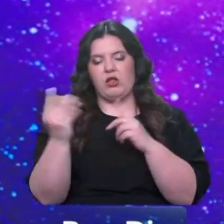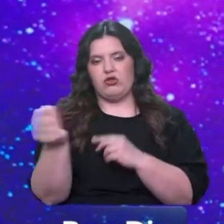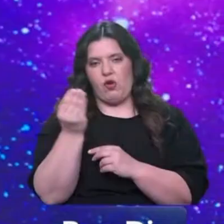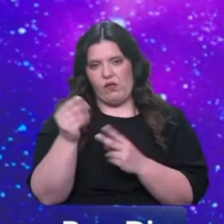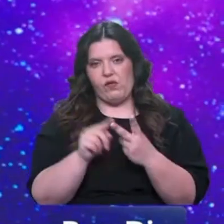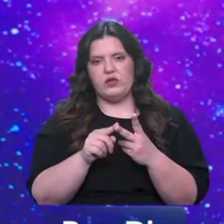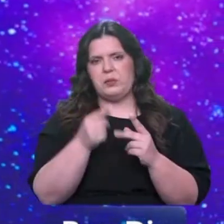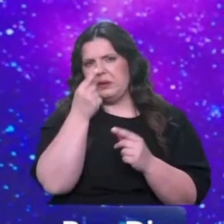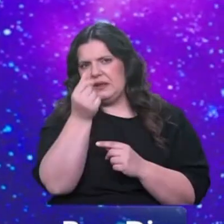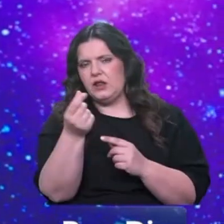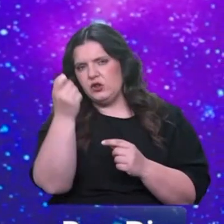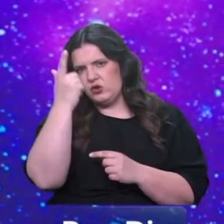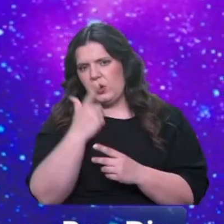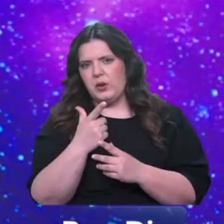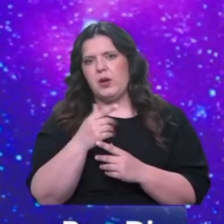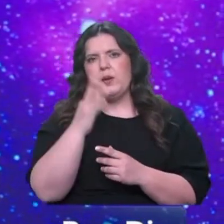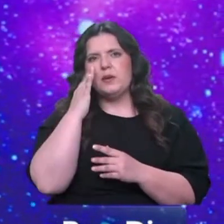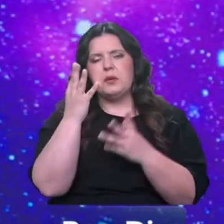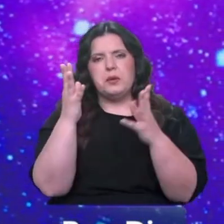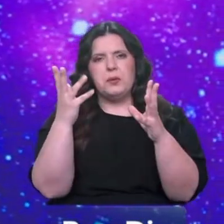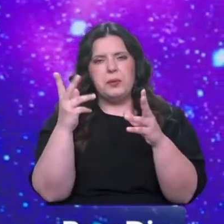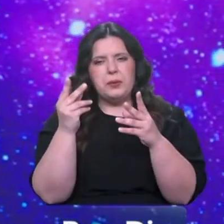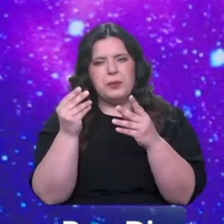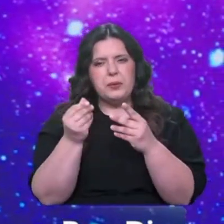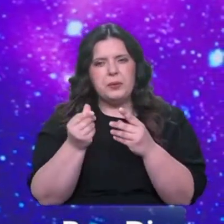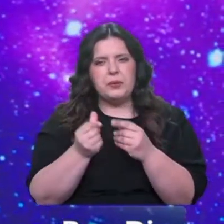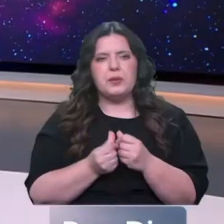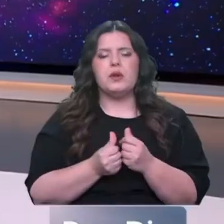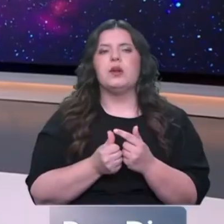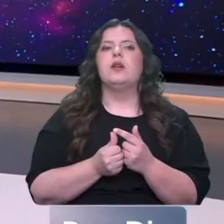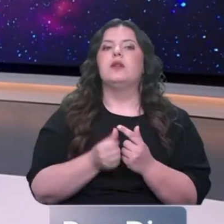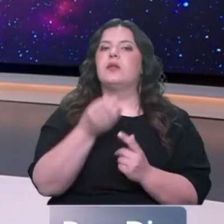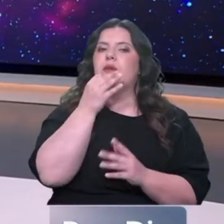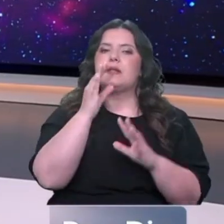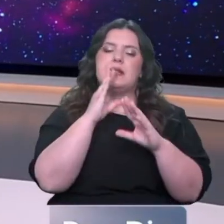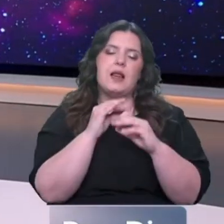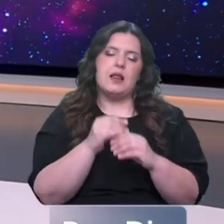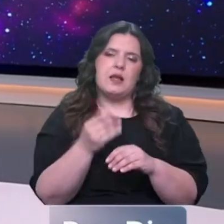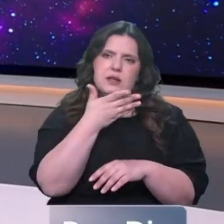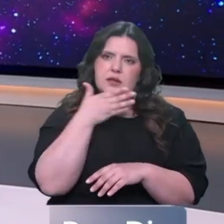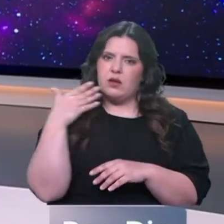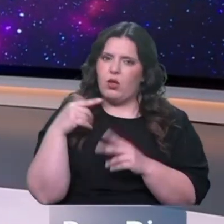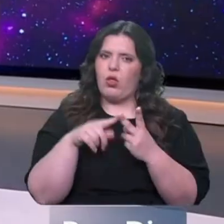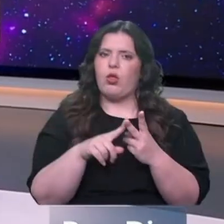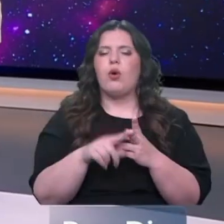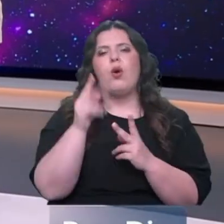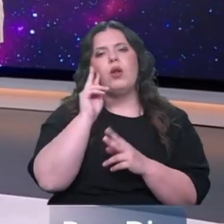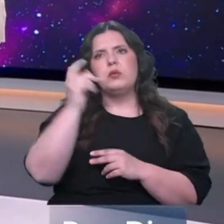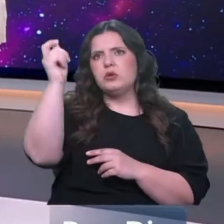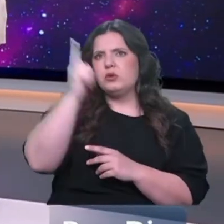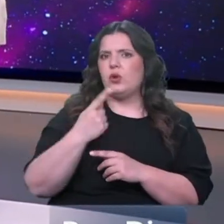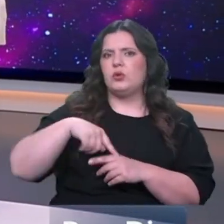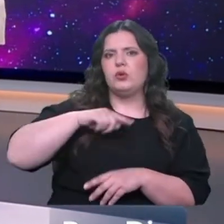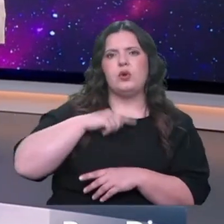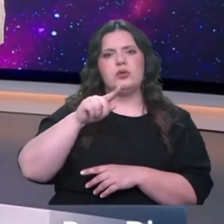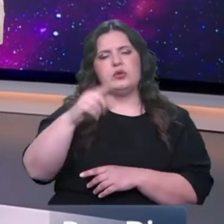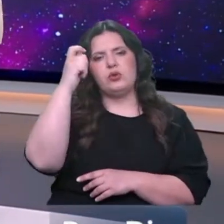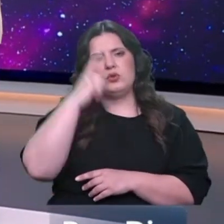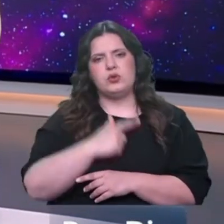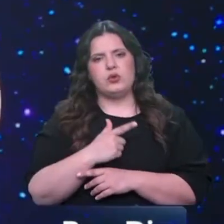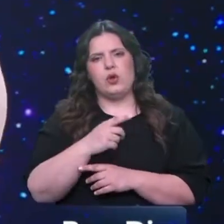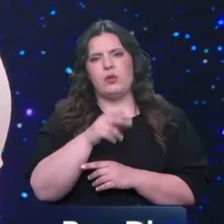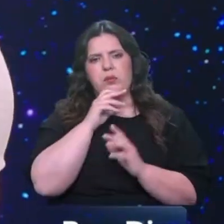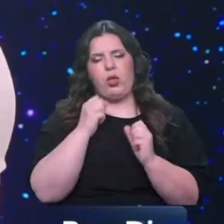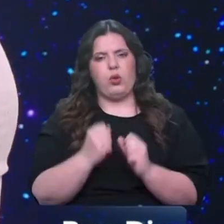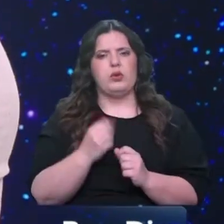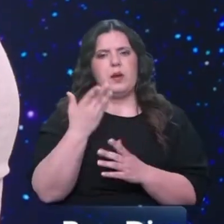semelhantes ao Sol, mas estão a perder brilho. É verdade, vamos falar de um silêncio precoce. Olhamos para o nosso Sol, este é um Sol maduro, tem